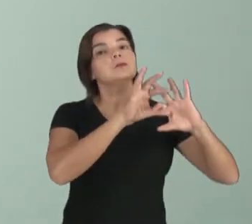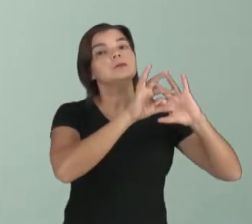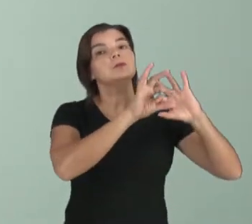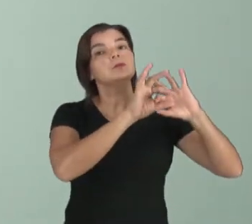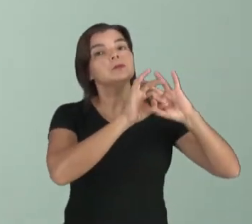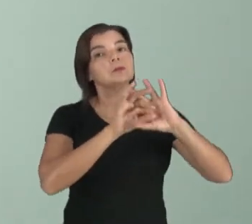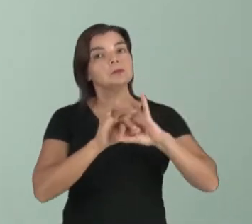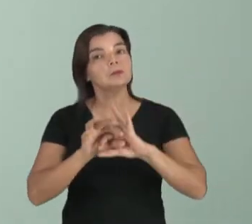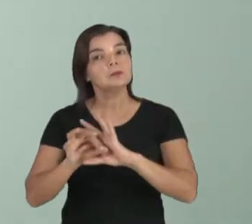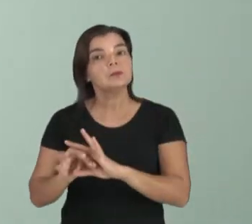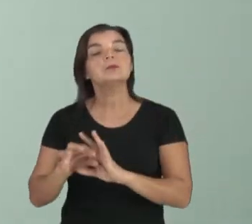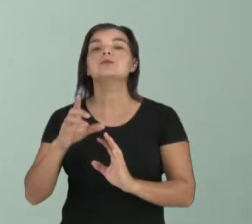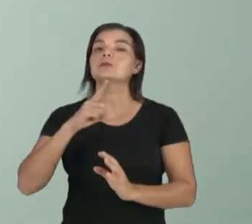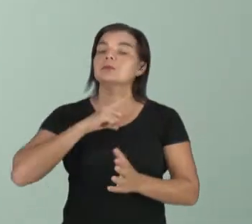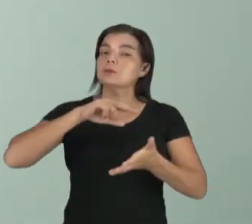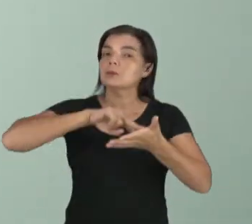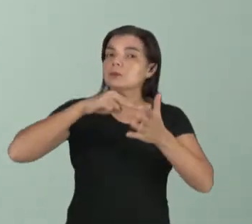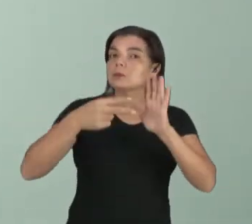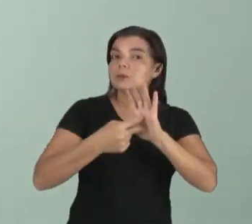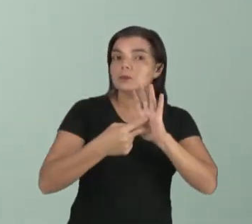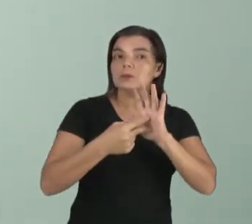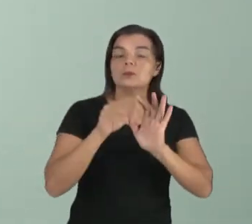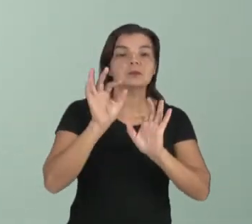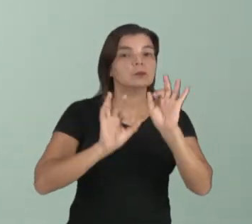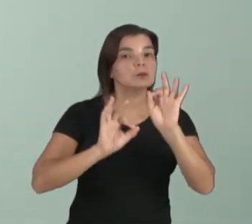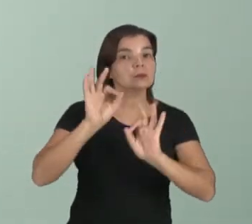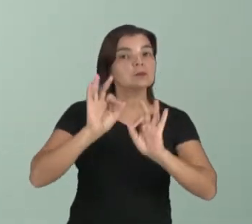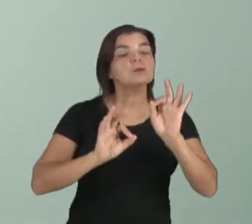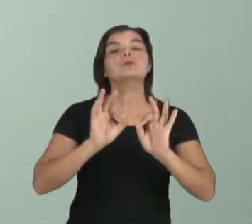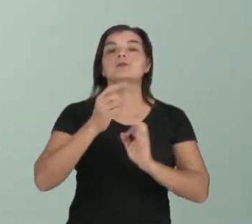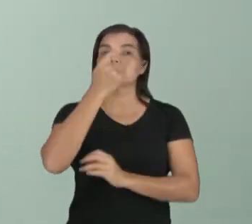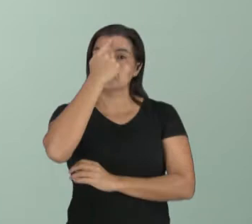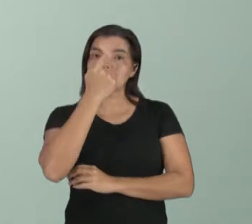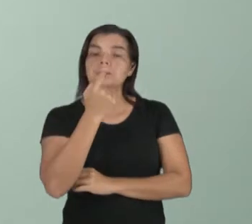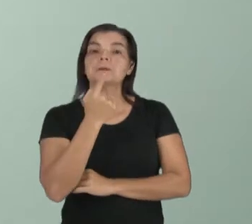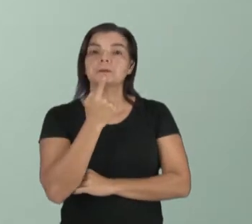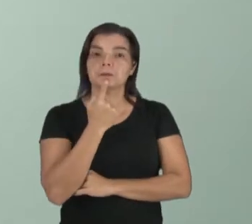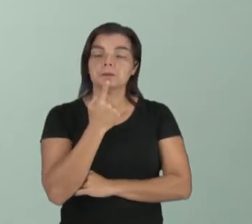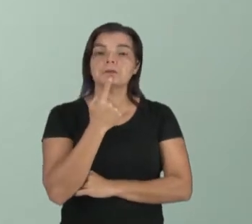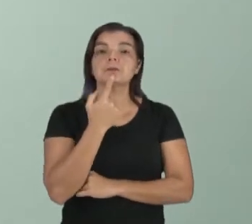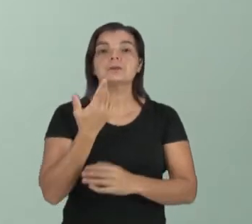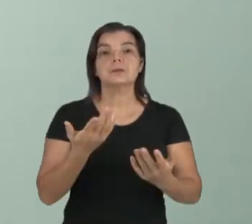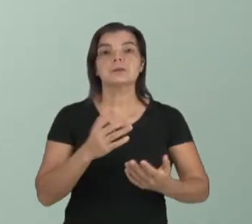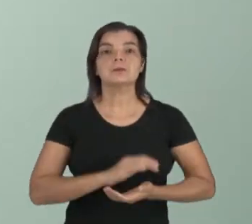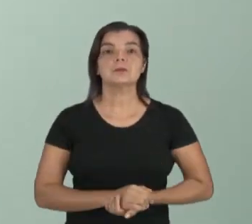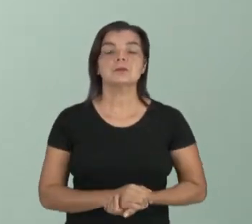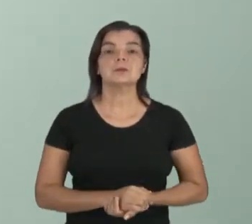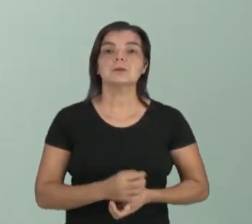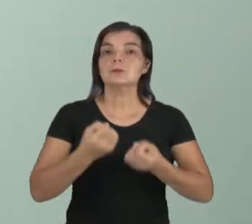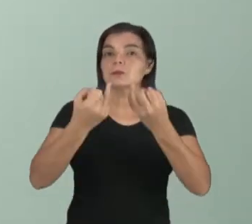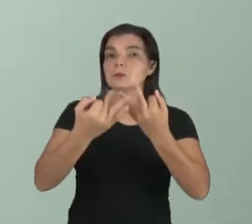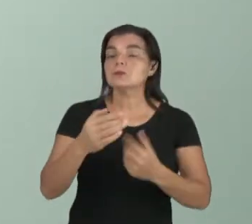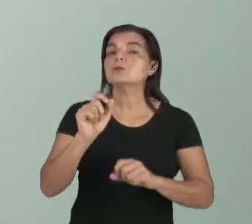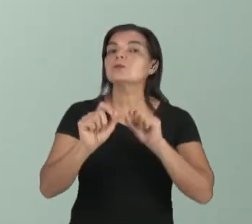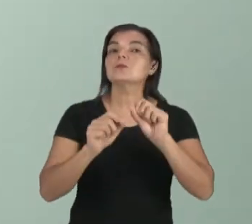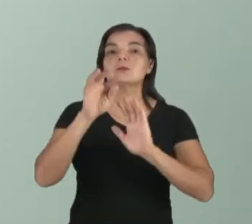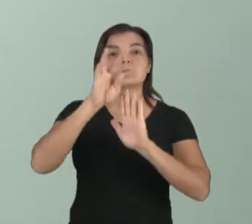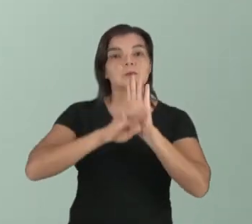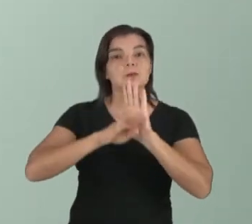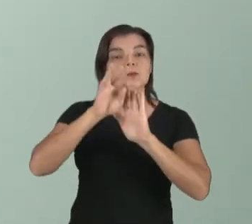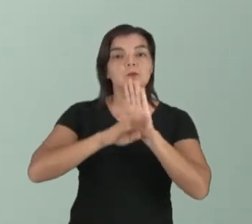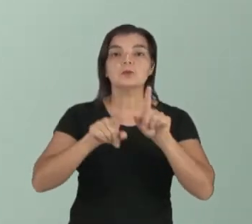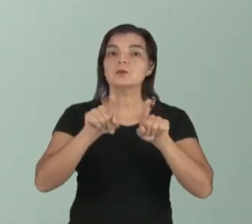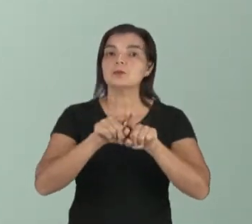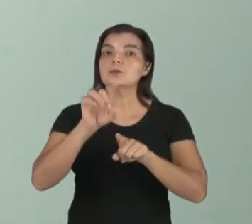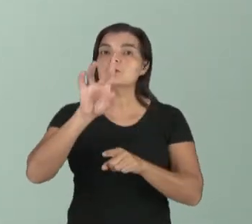há sentido na organização daquelas imagens, que dizemos que é um texto não verbal.